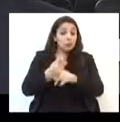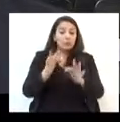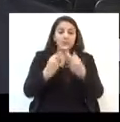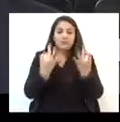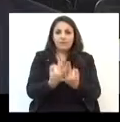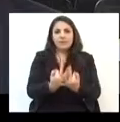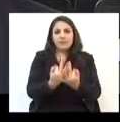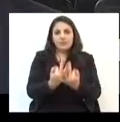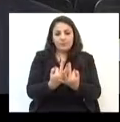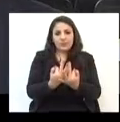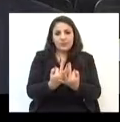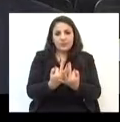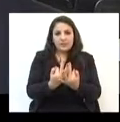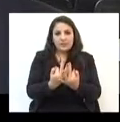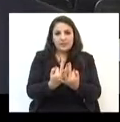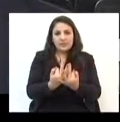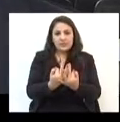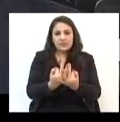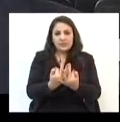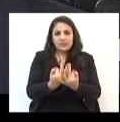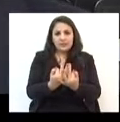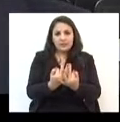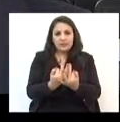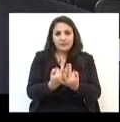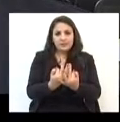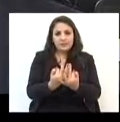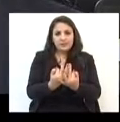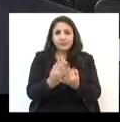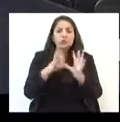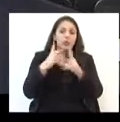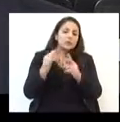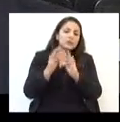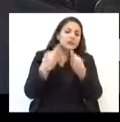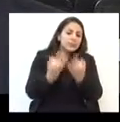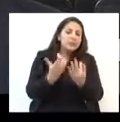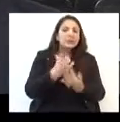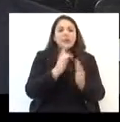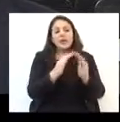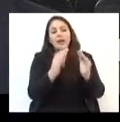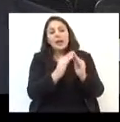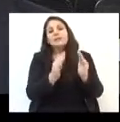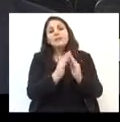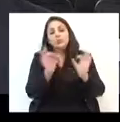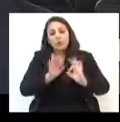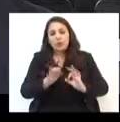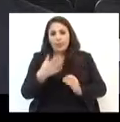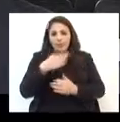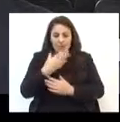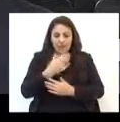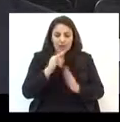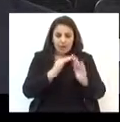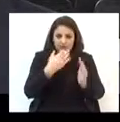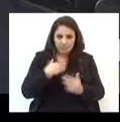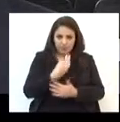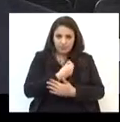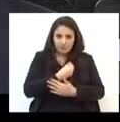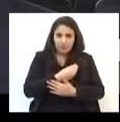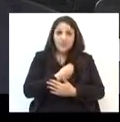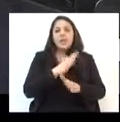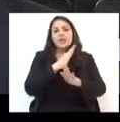famílias que adquiriram e vão adquirir as casas, através do programa Minha Casa Minha Vida ou através do financiamento da